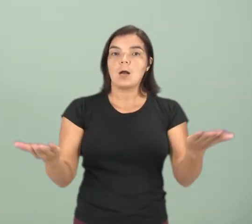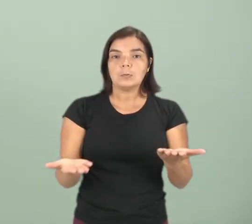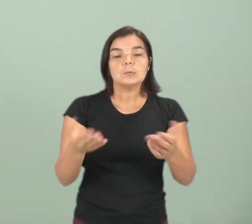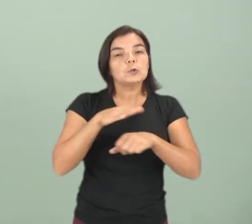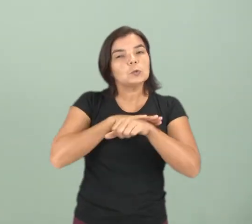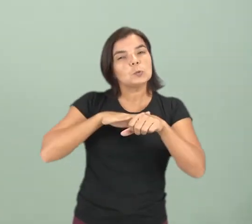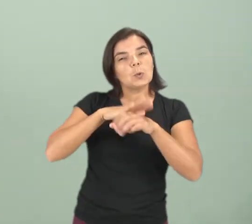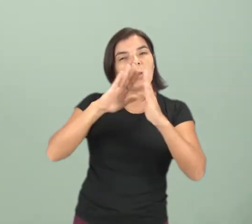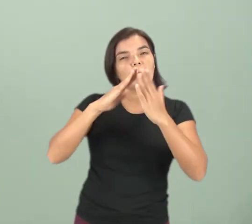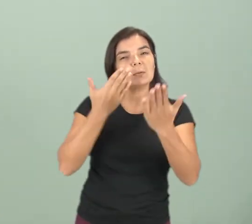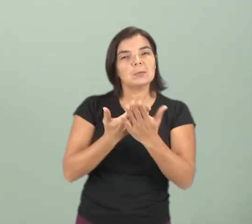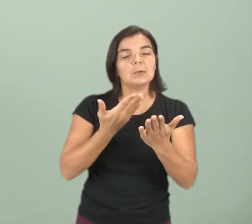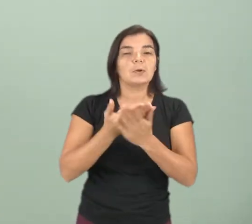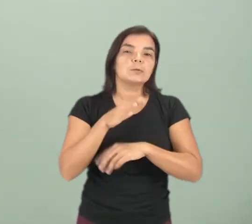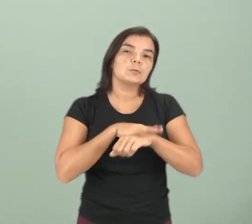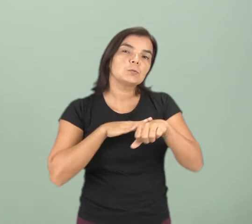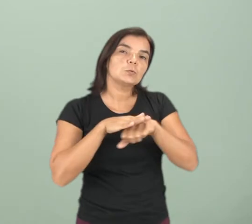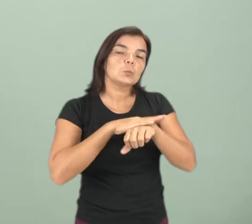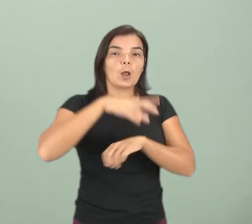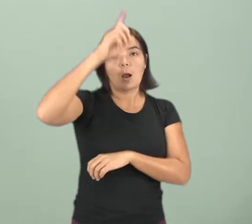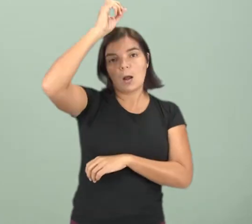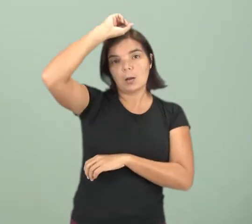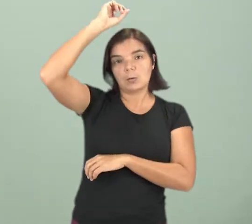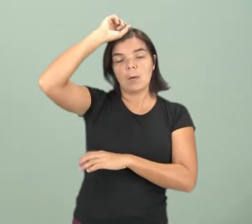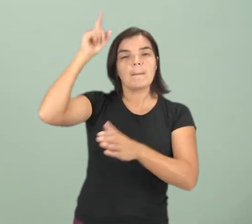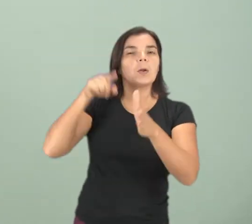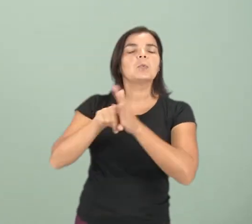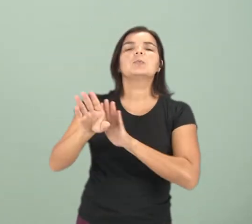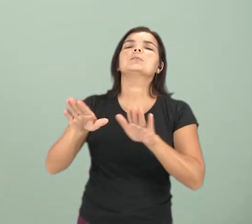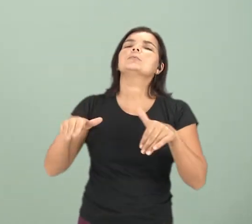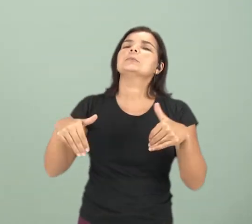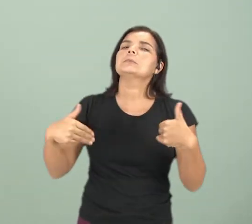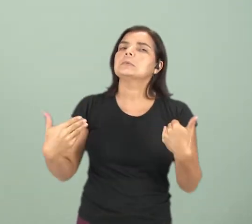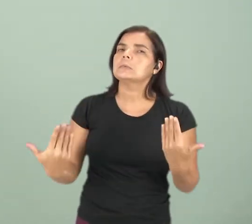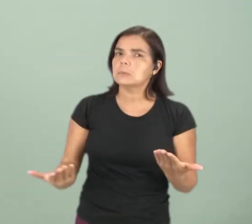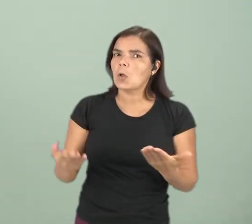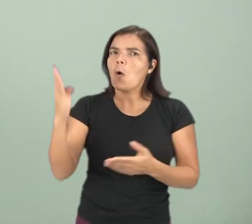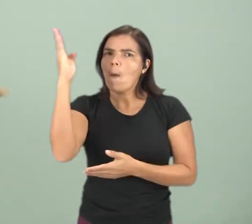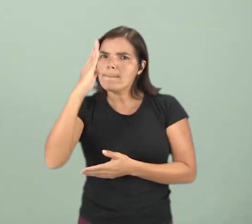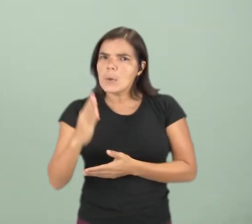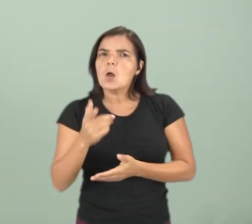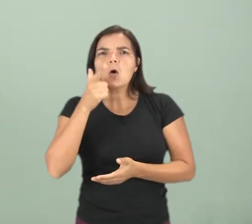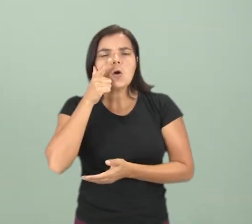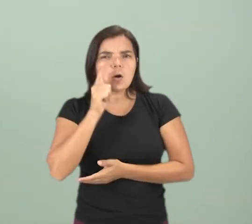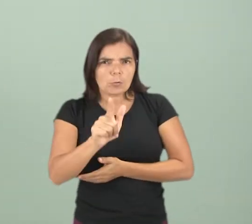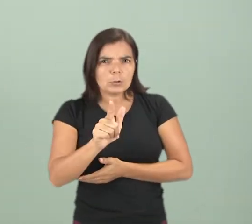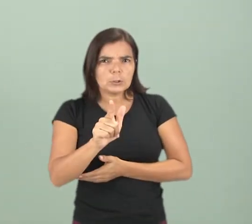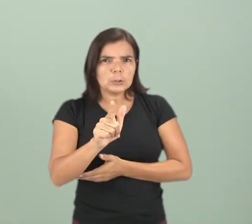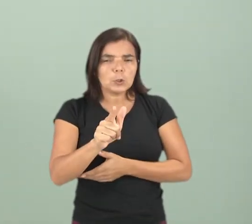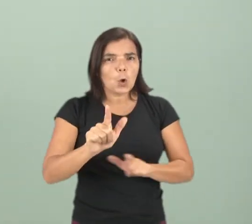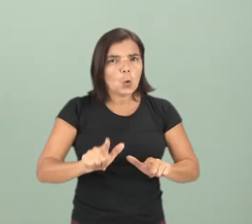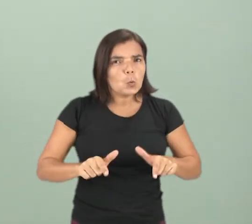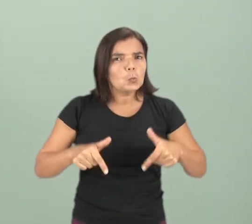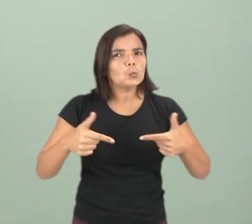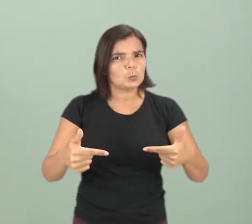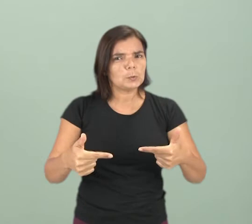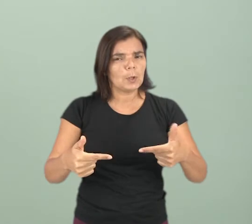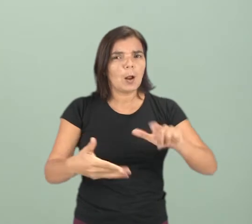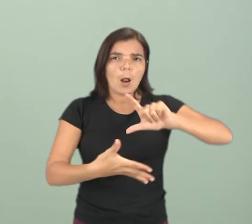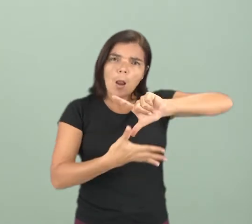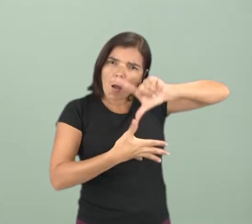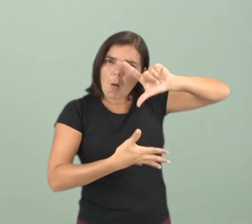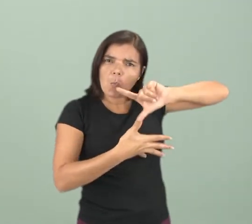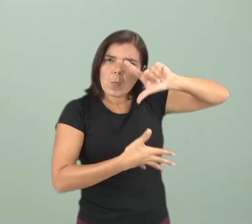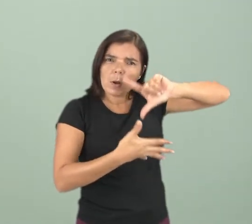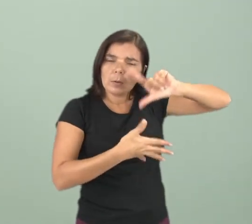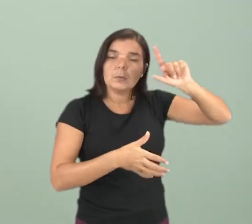na escola, às vezes conversa entre adultos mesmo, se pergunta, afinal de contas, o Brasil consegue lutar com alguém na América